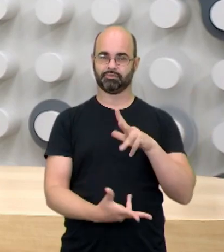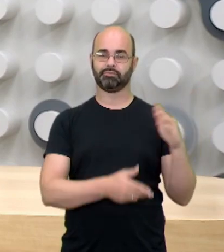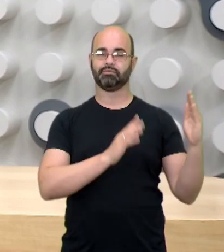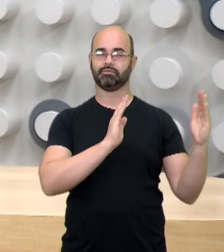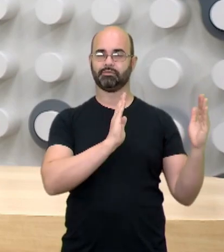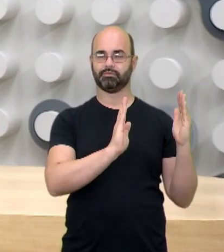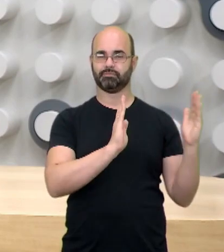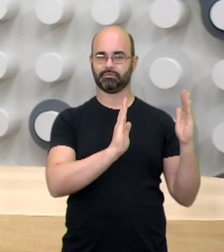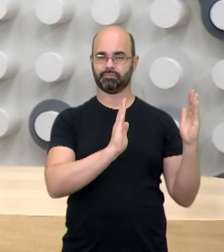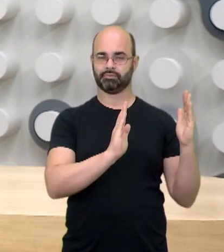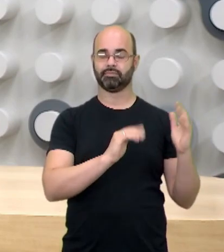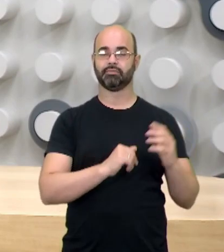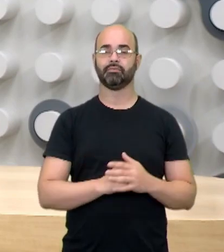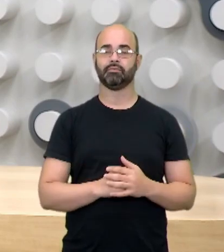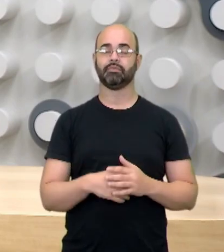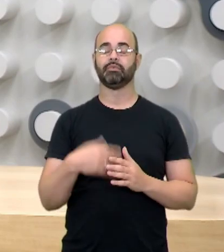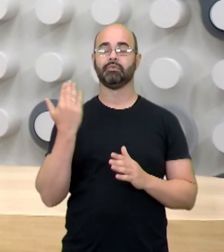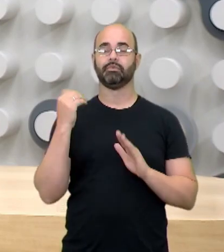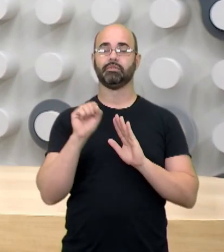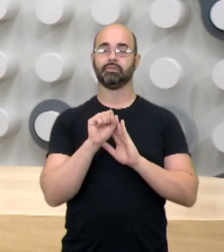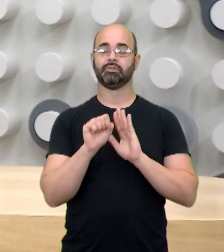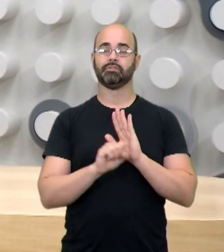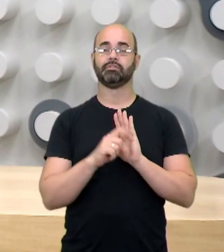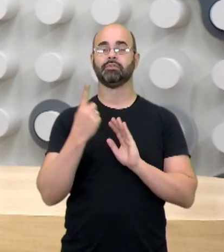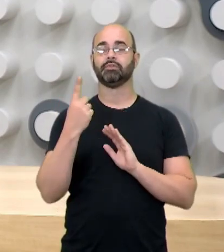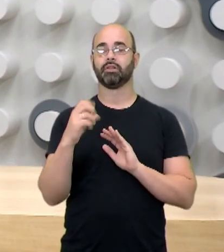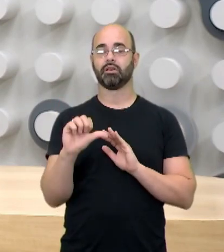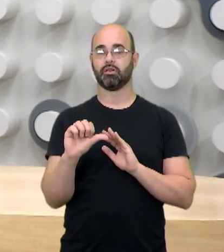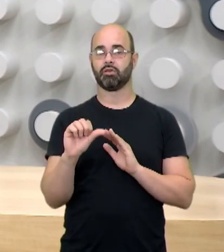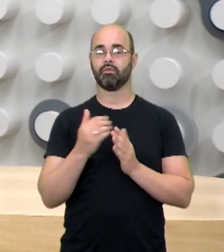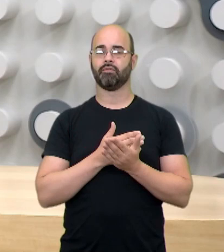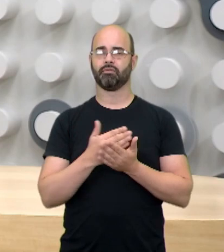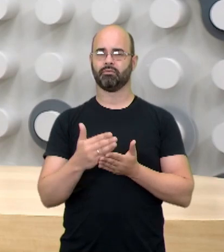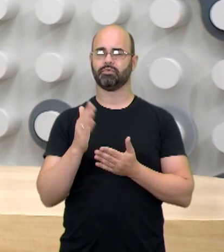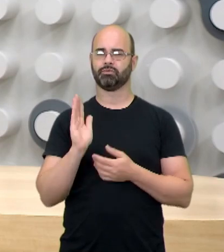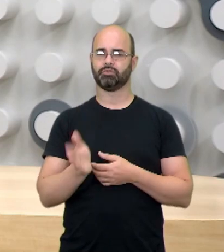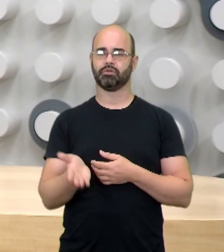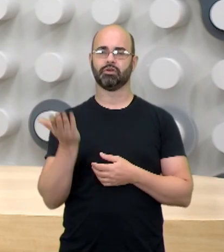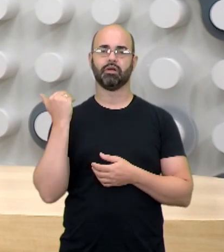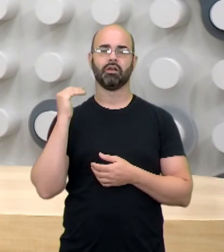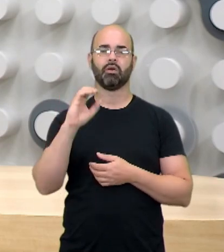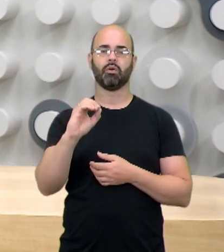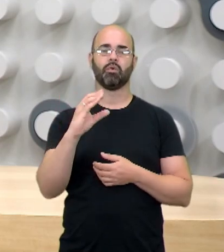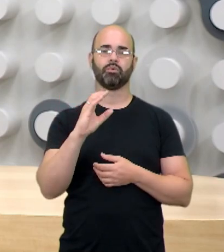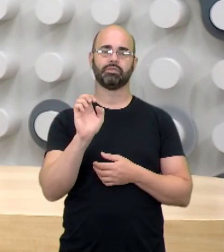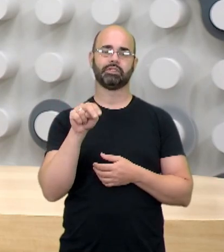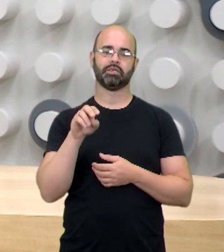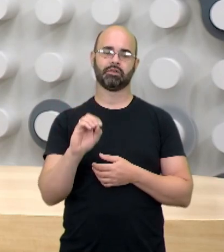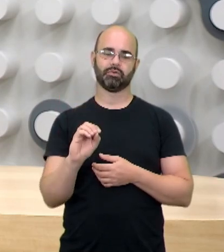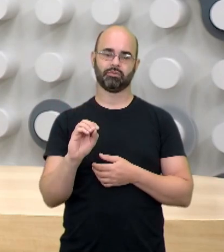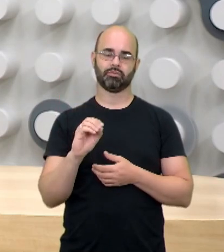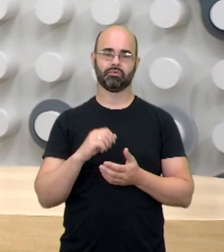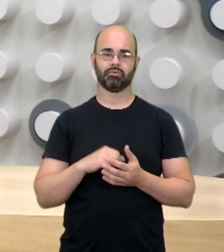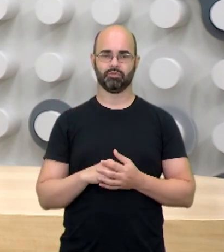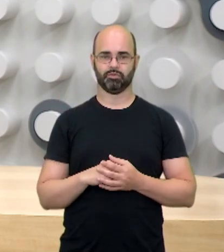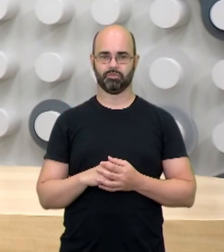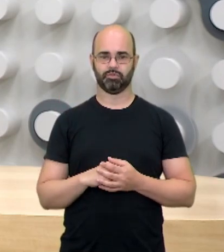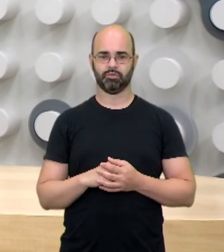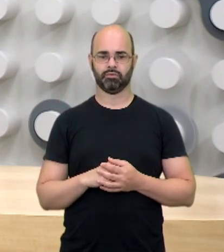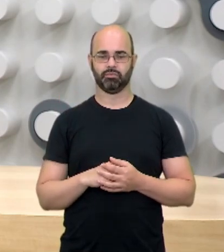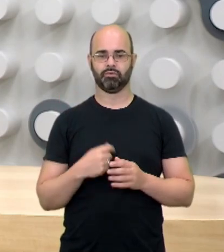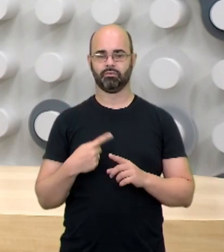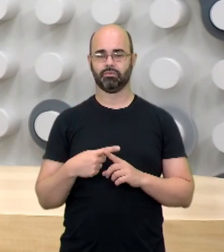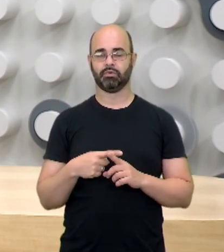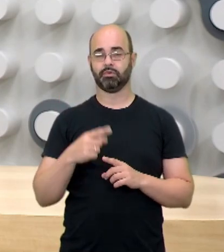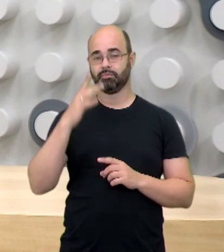ele já vem bem, né? Já no século XIX aí já foi introduzido lá o Holoceno, né? Como a questão do homem, o ser